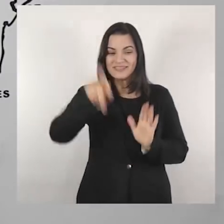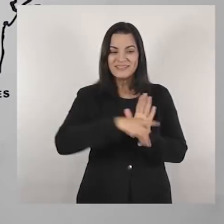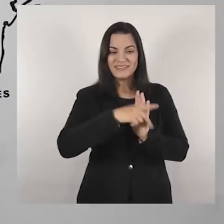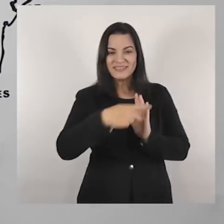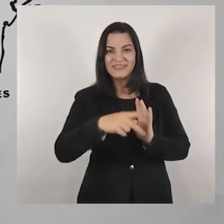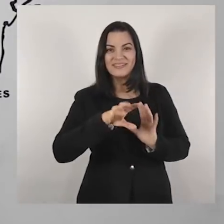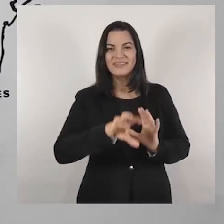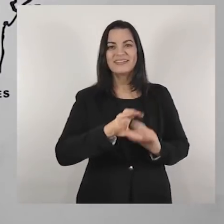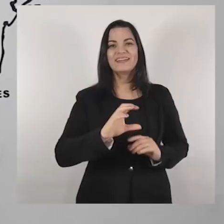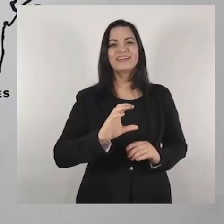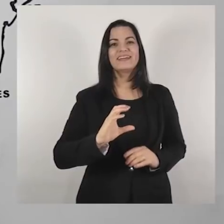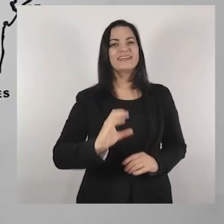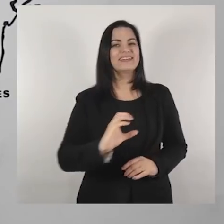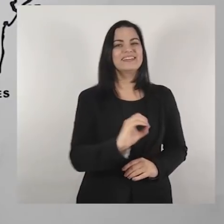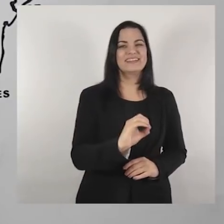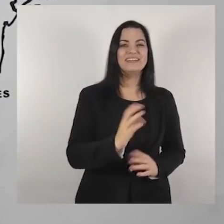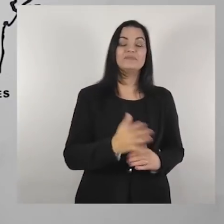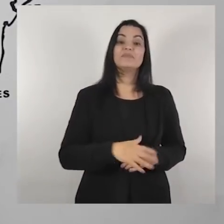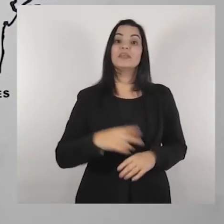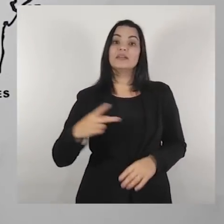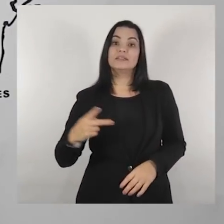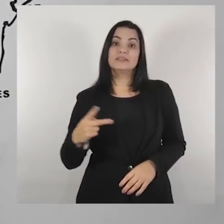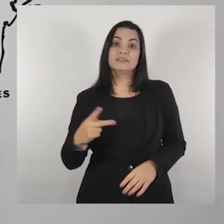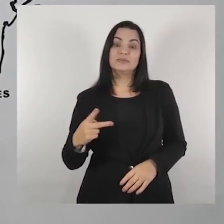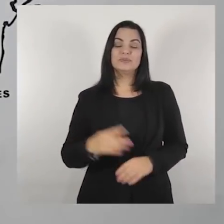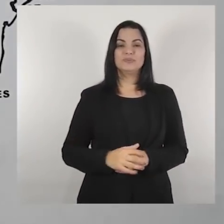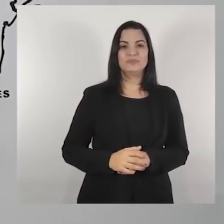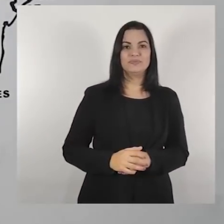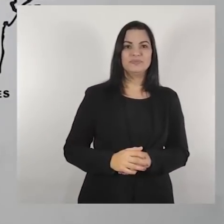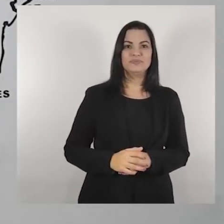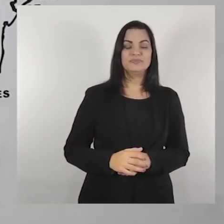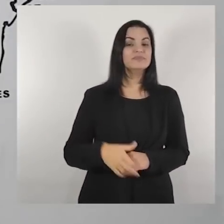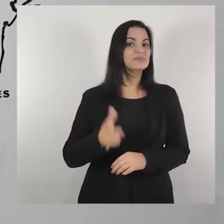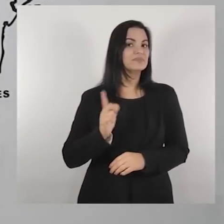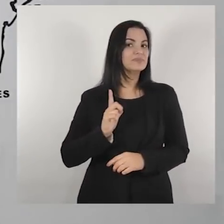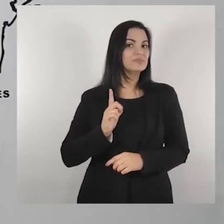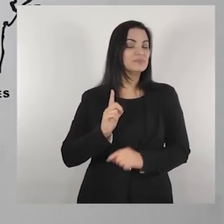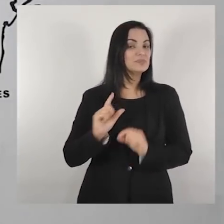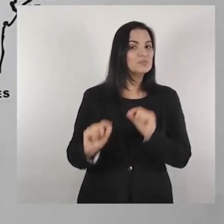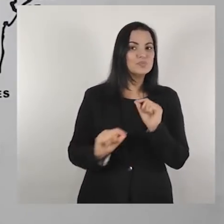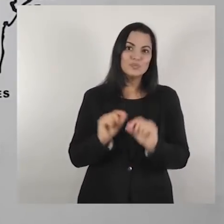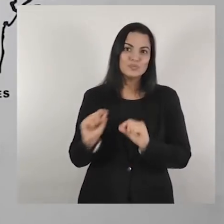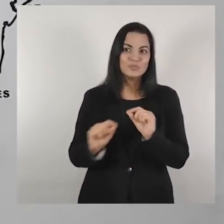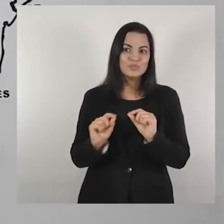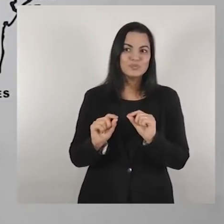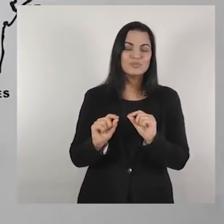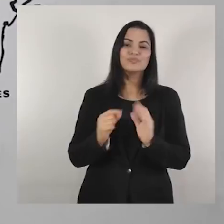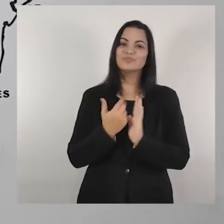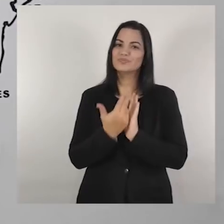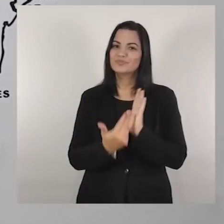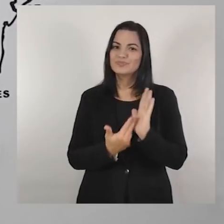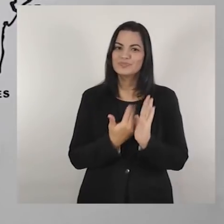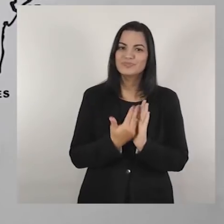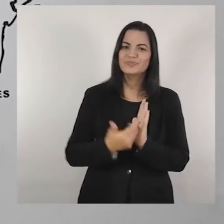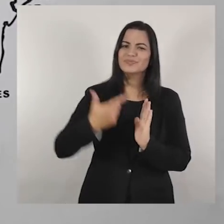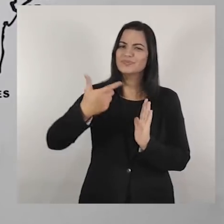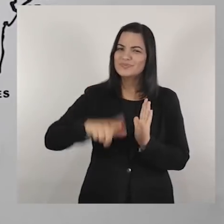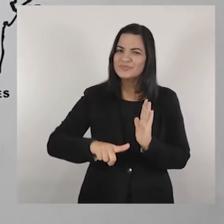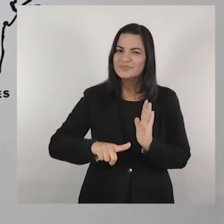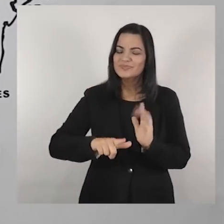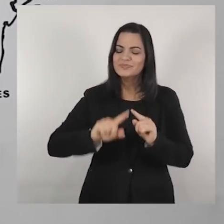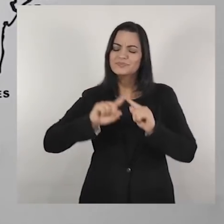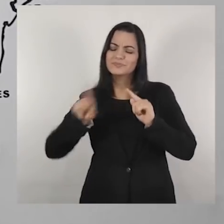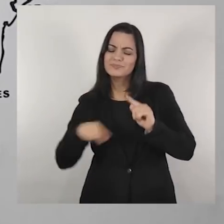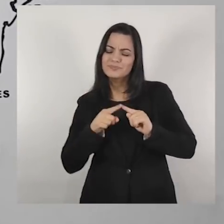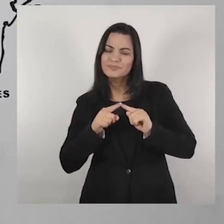parte lá da cultura da região centro-oeste. A segunda parte do desafio tem relação com as figuras